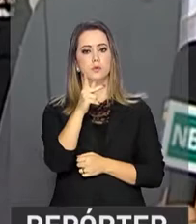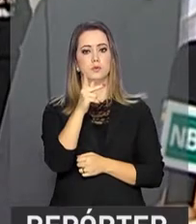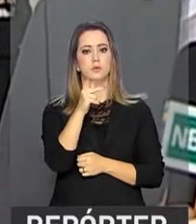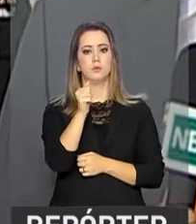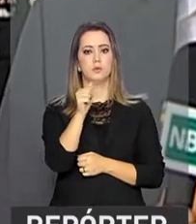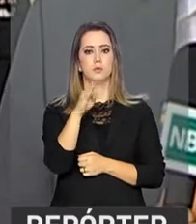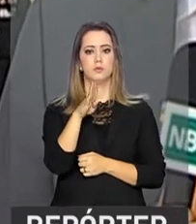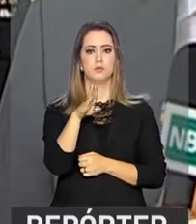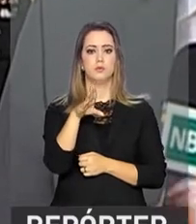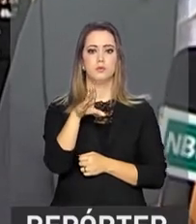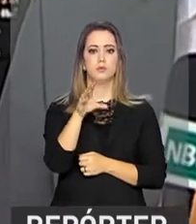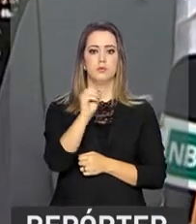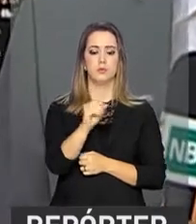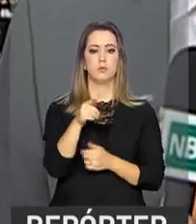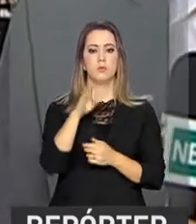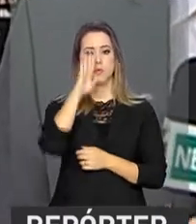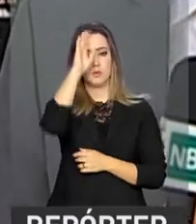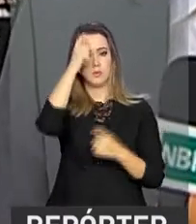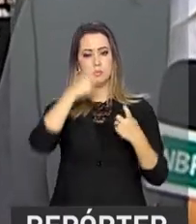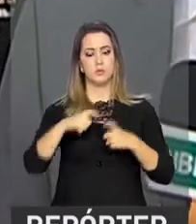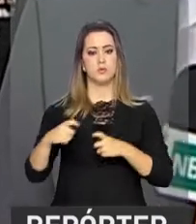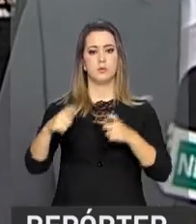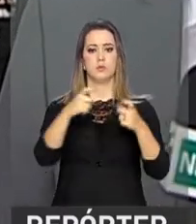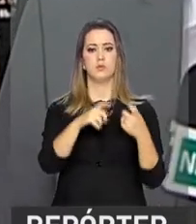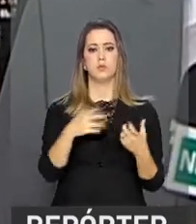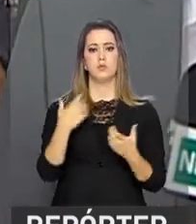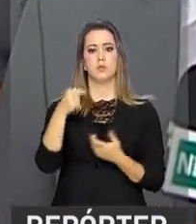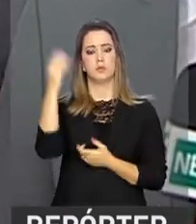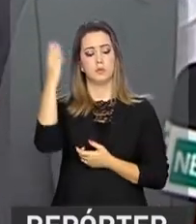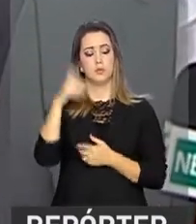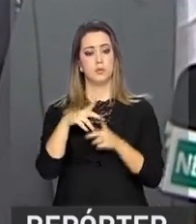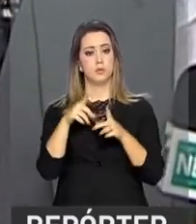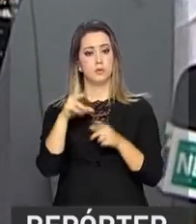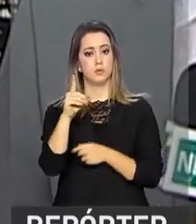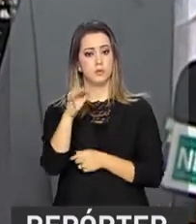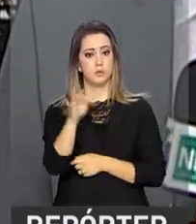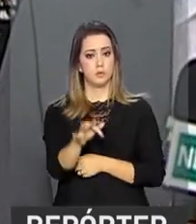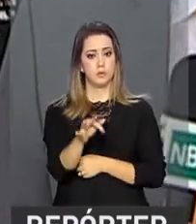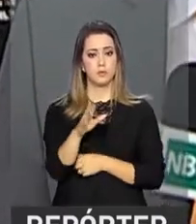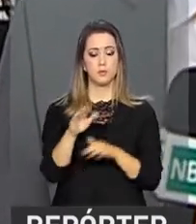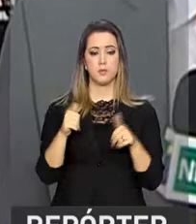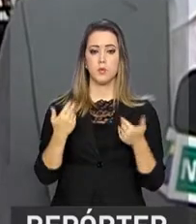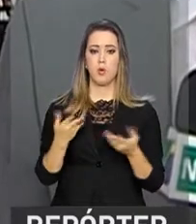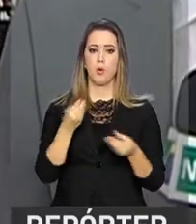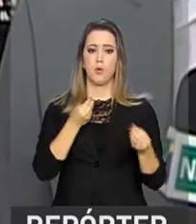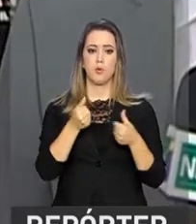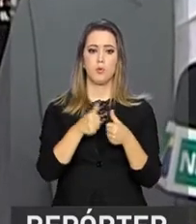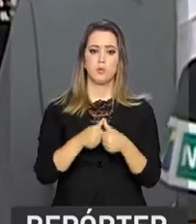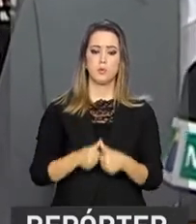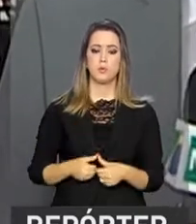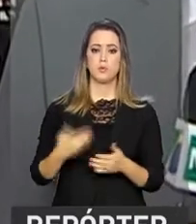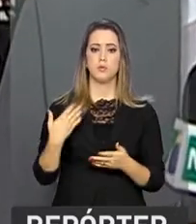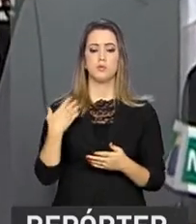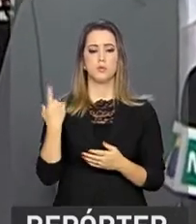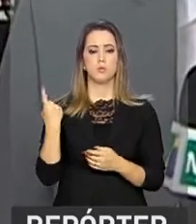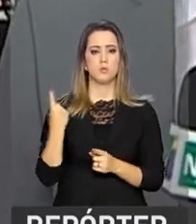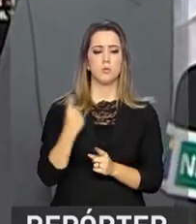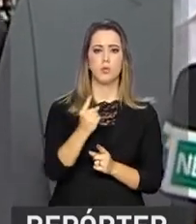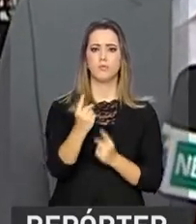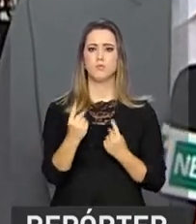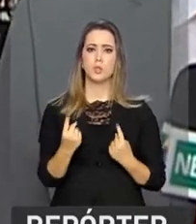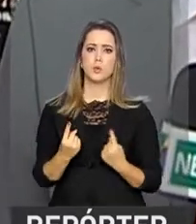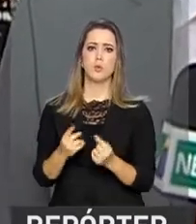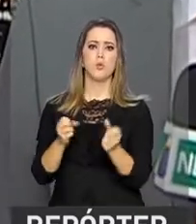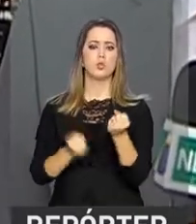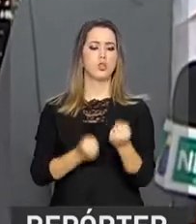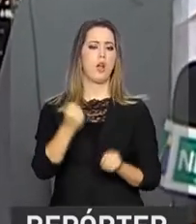num dos principais pontos, numa das principais estradas do Distrito Federal. E aí, Pablo, como que está sendo o movimento aí onde você